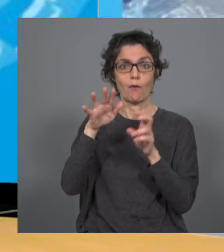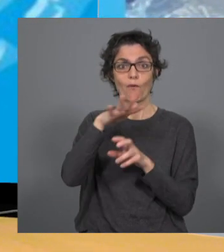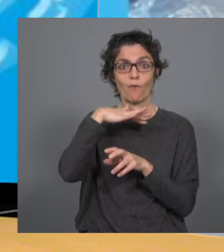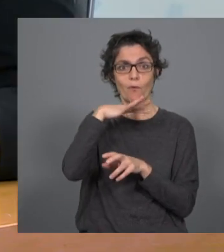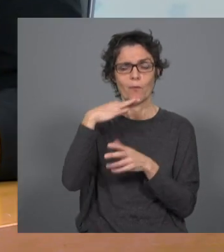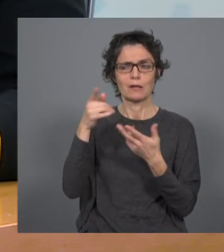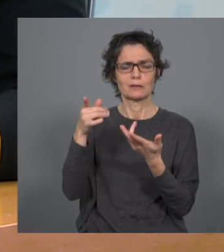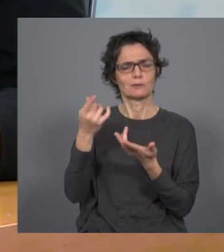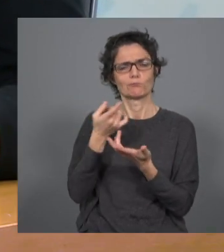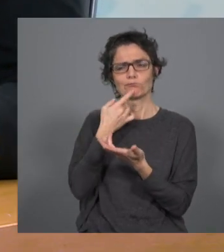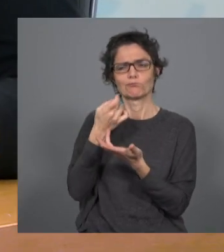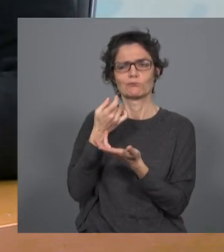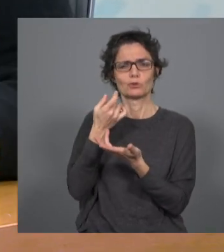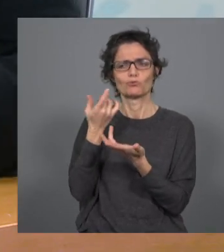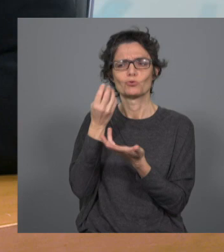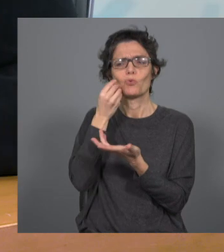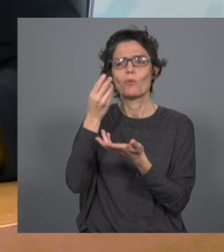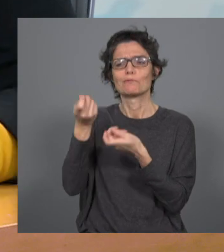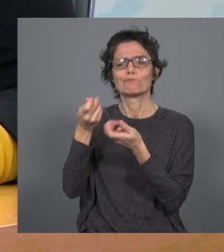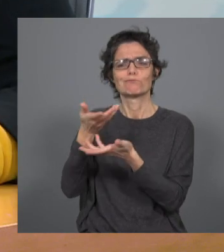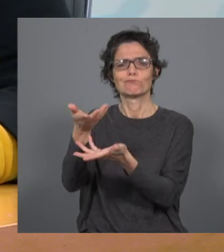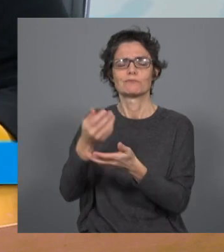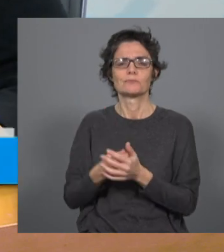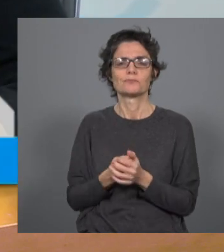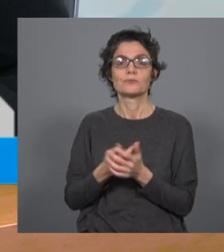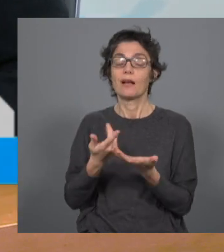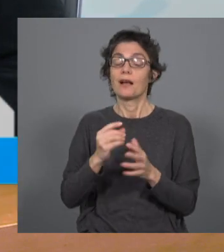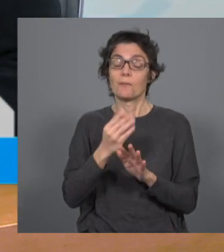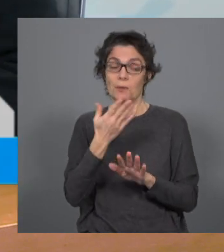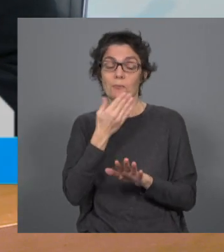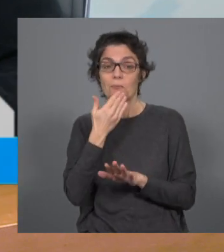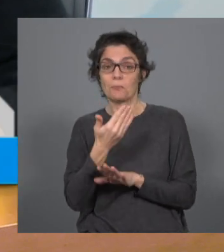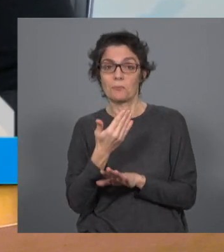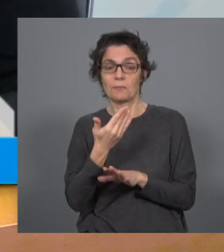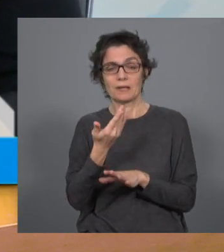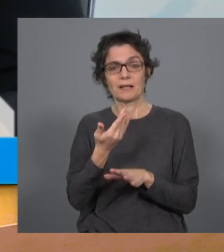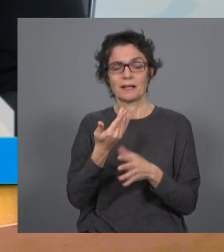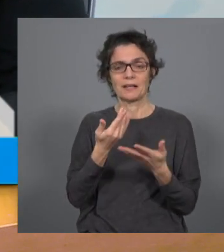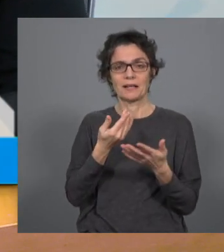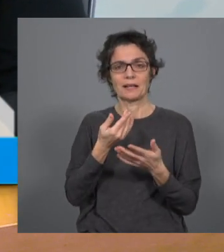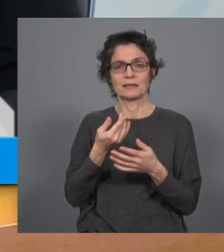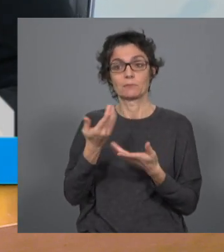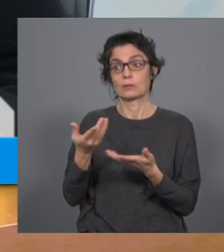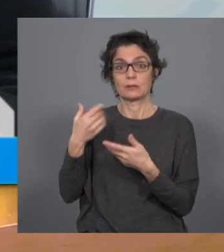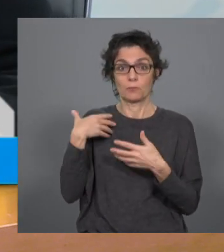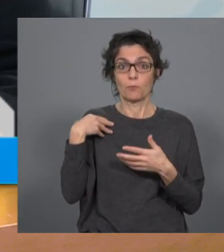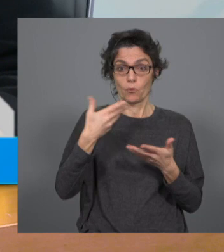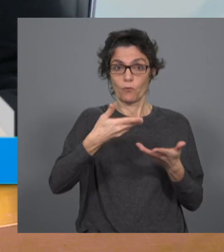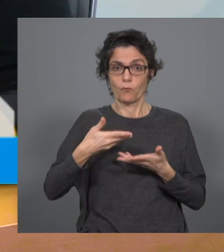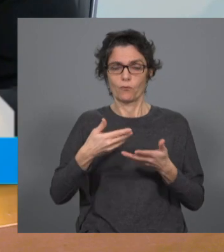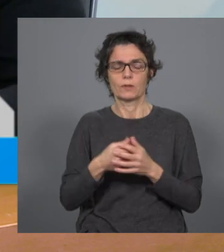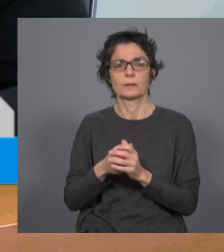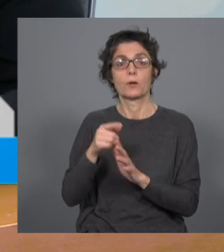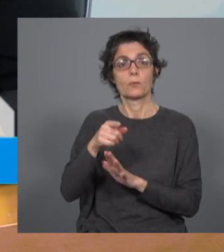Secular? Sim. Antes de mais, obrigada por esta possibilidade de nos dizermos também. Este Instituto Secular